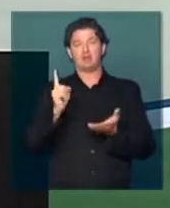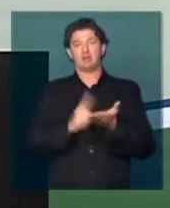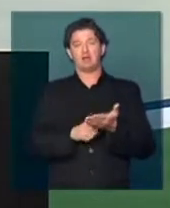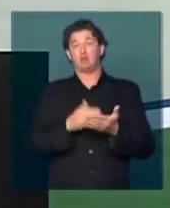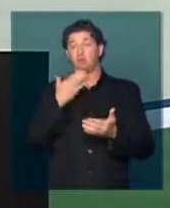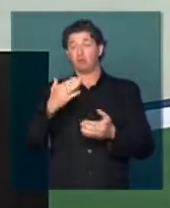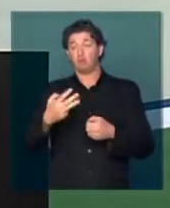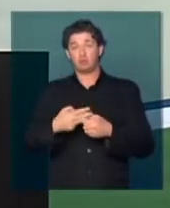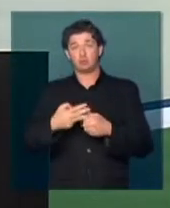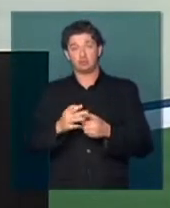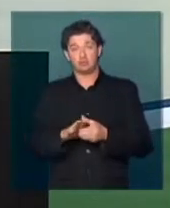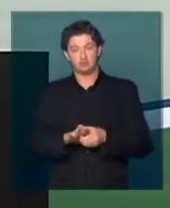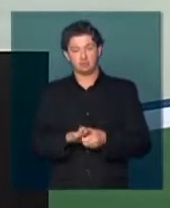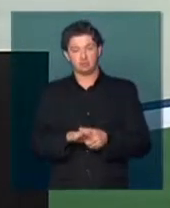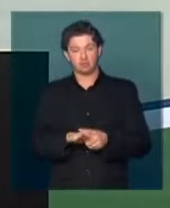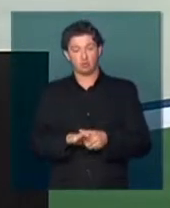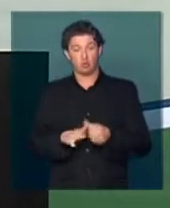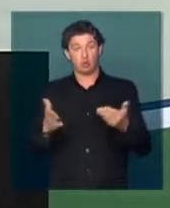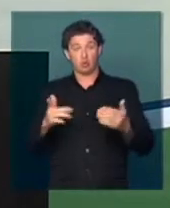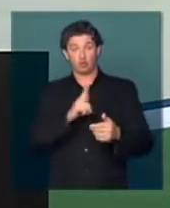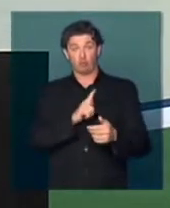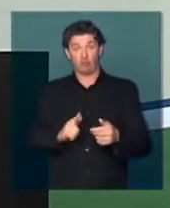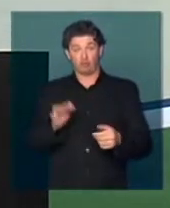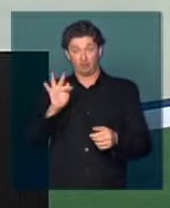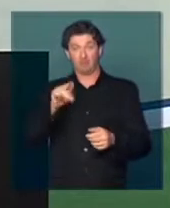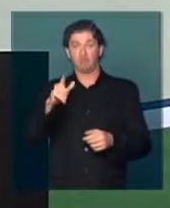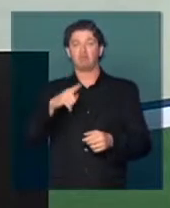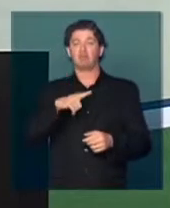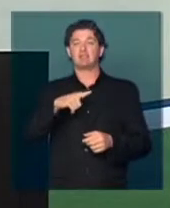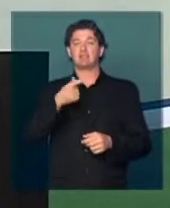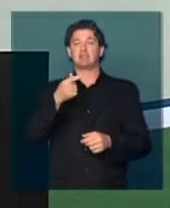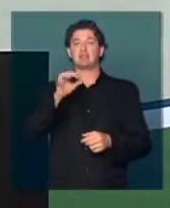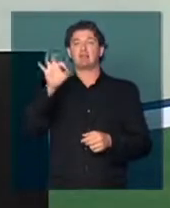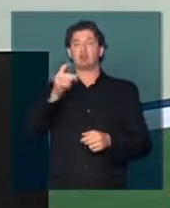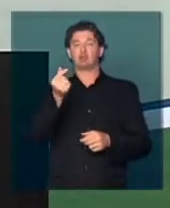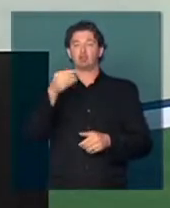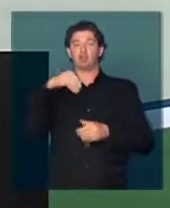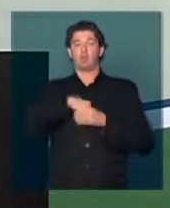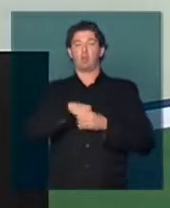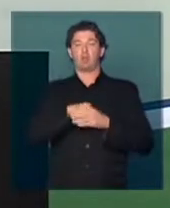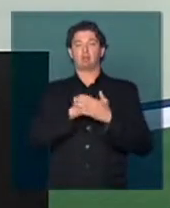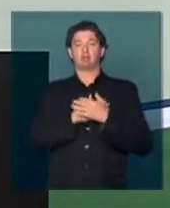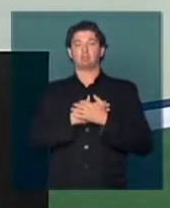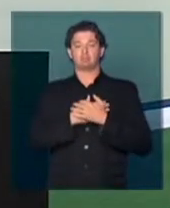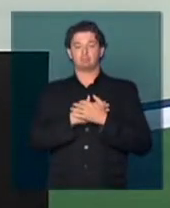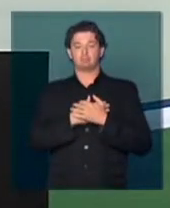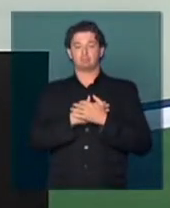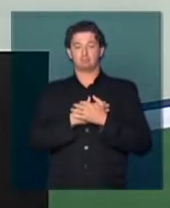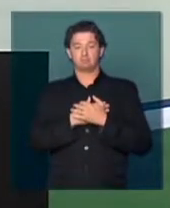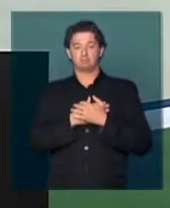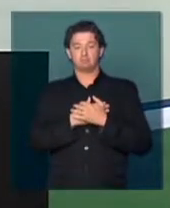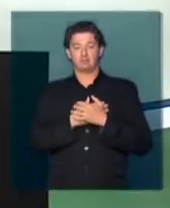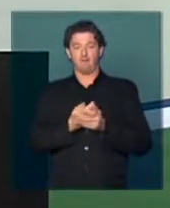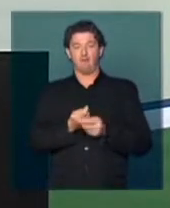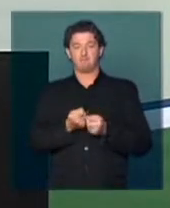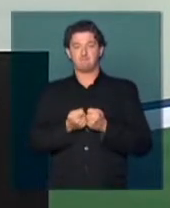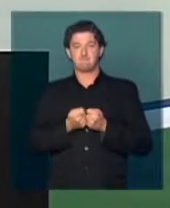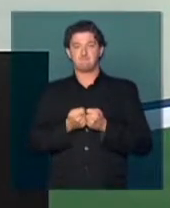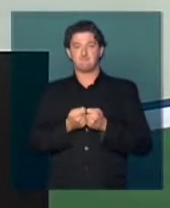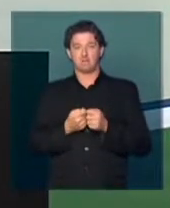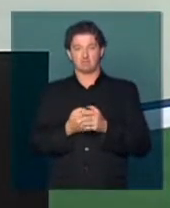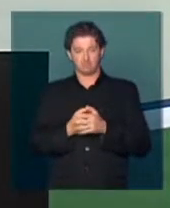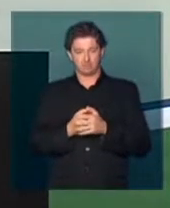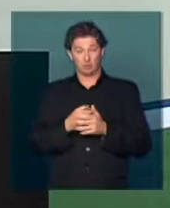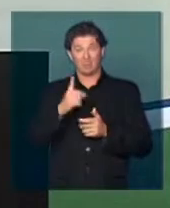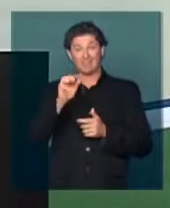dos municípios. Hoje a União fica com quase 70% dos recursos. Draconiano. É